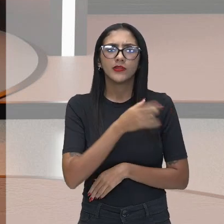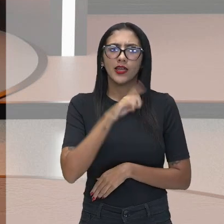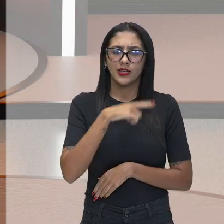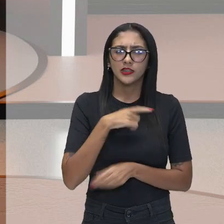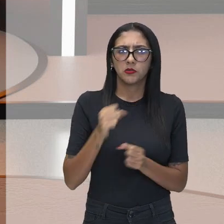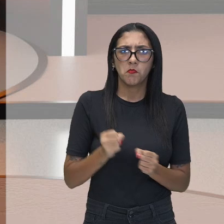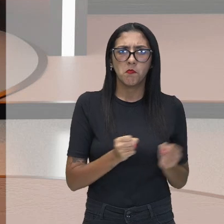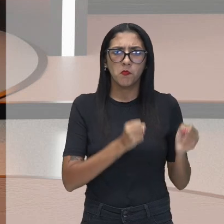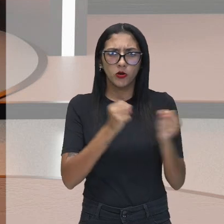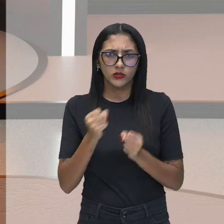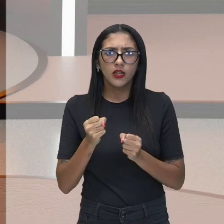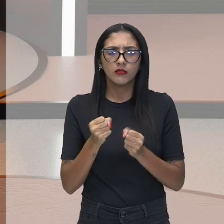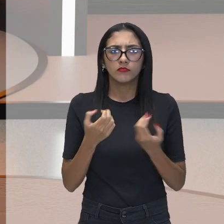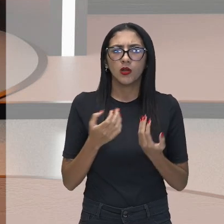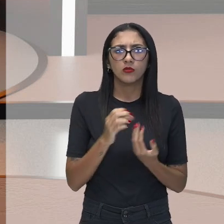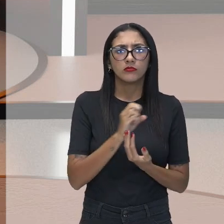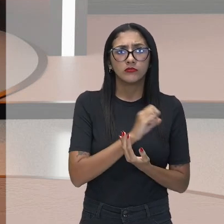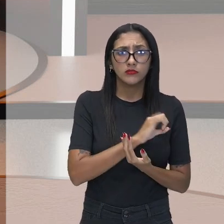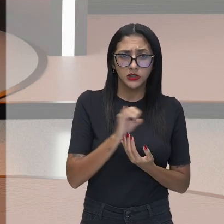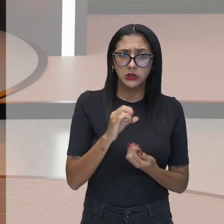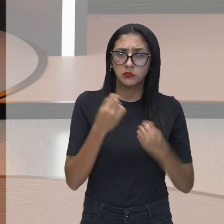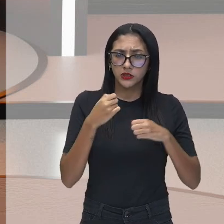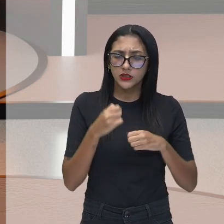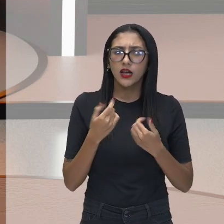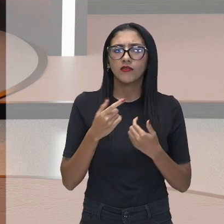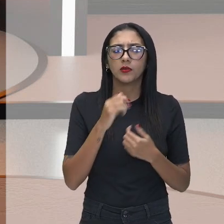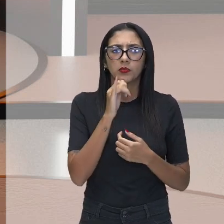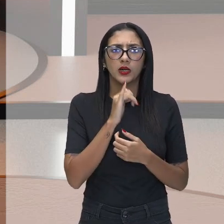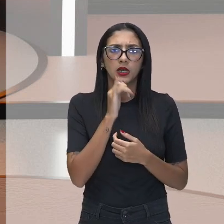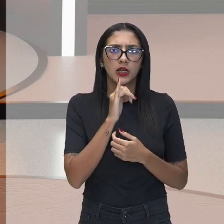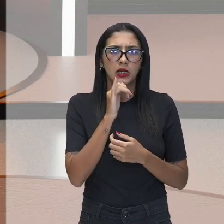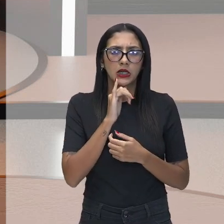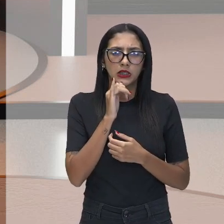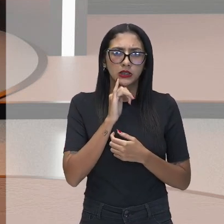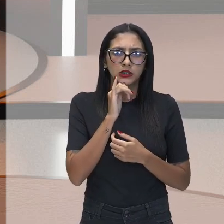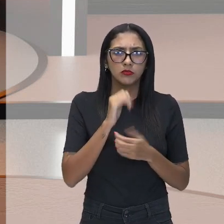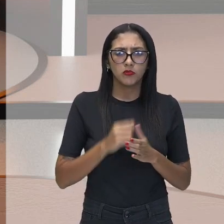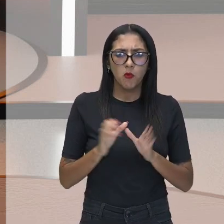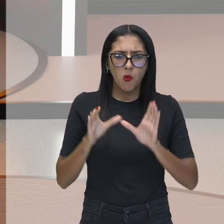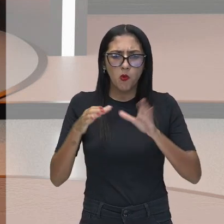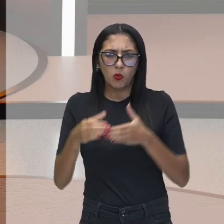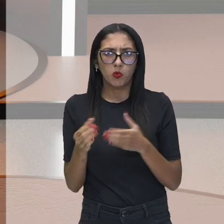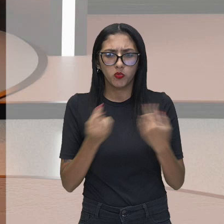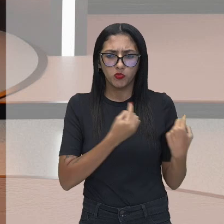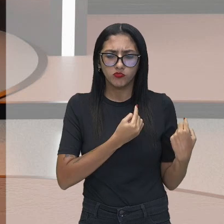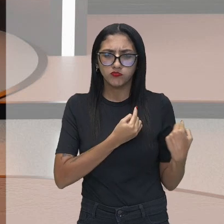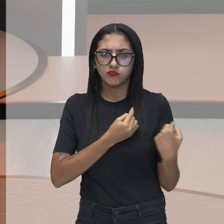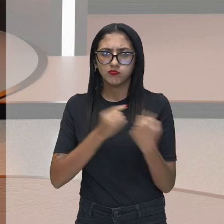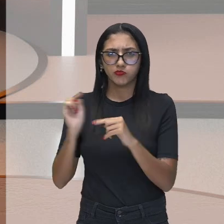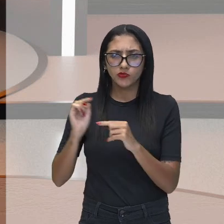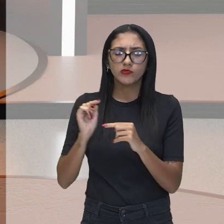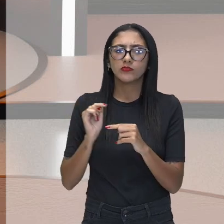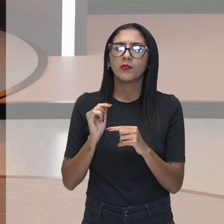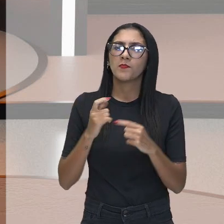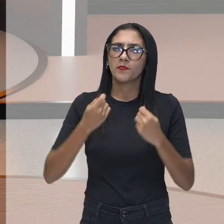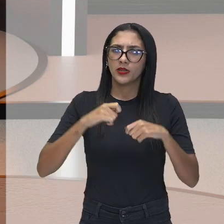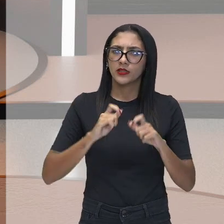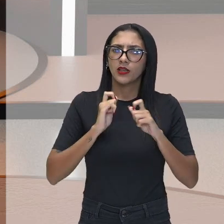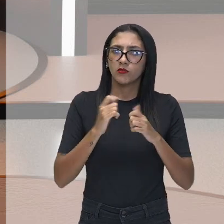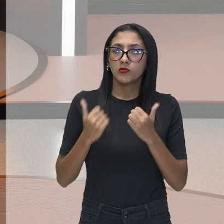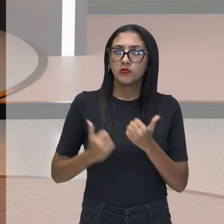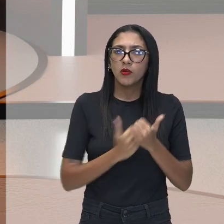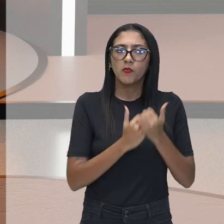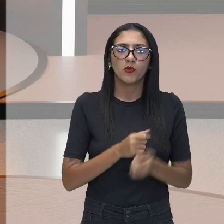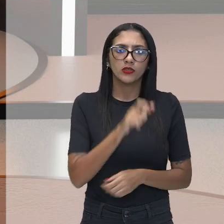Então, se precisava que esses conspiradores, sejam os cafeicultores, ou sejam as classes populares, eles precisavam do apoio do